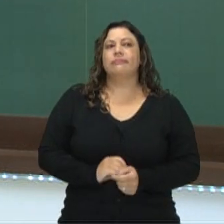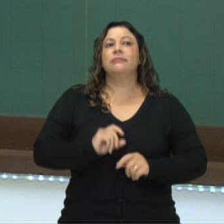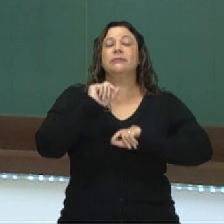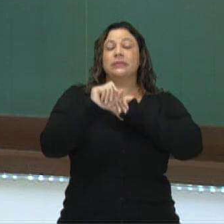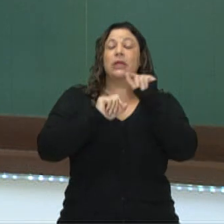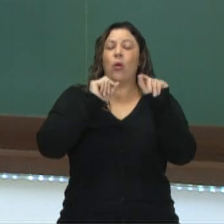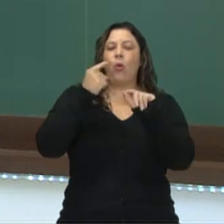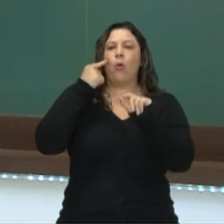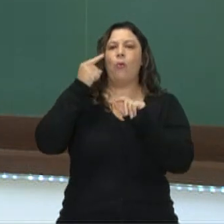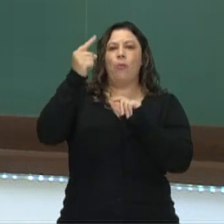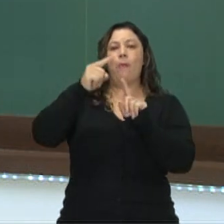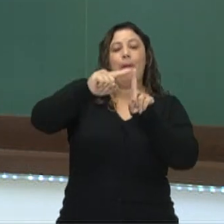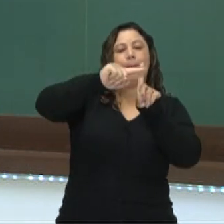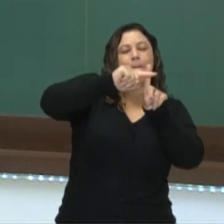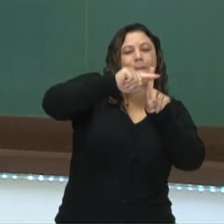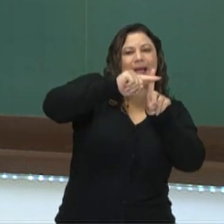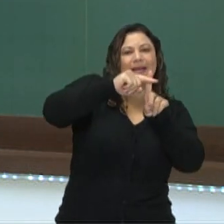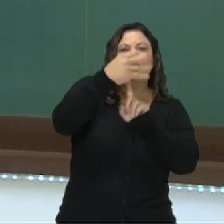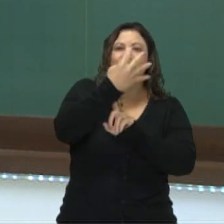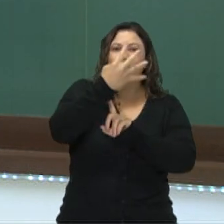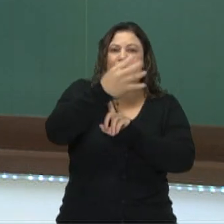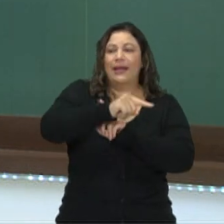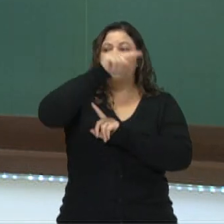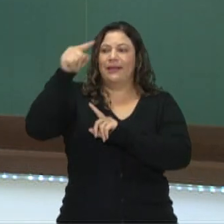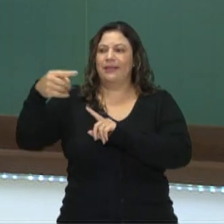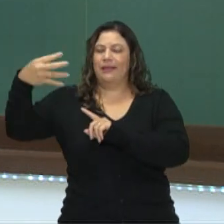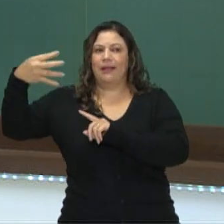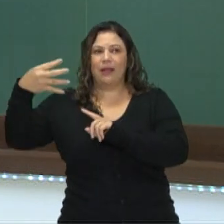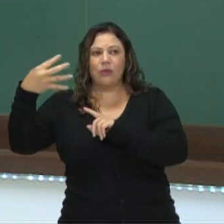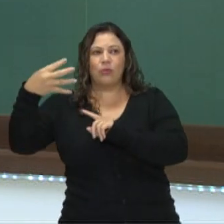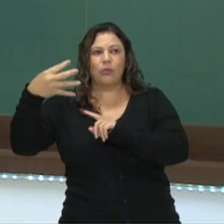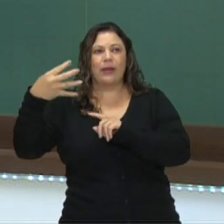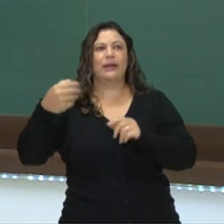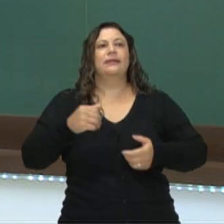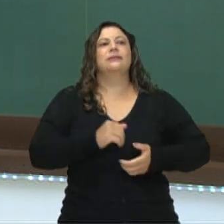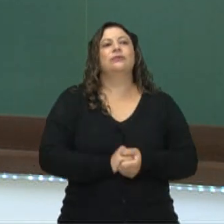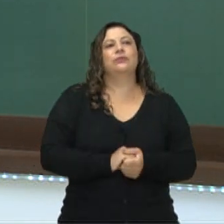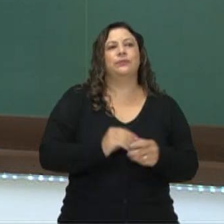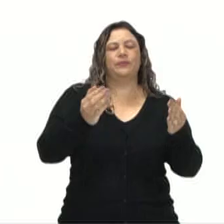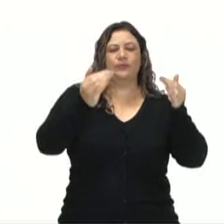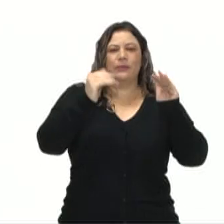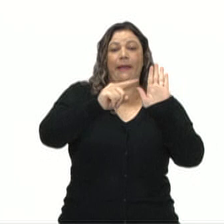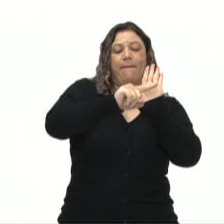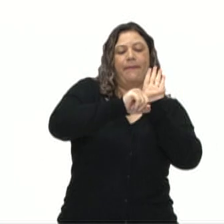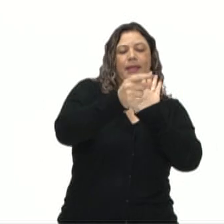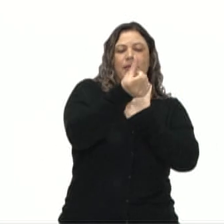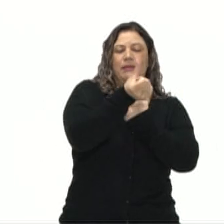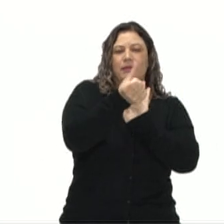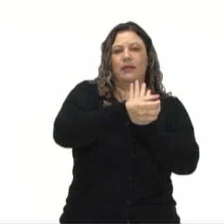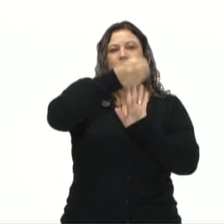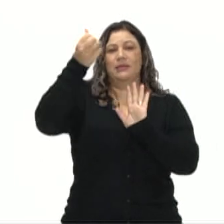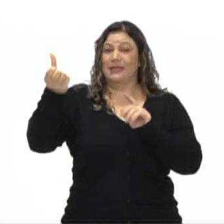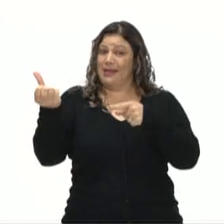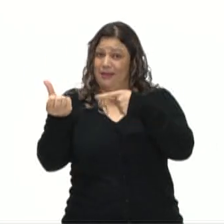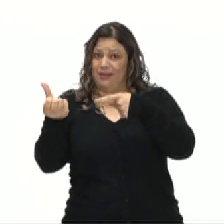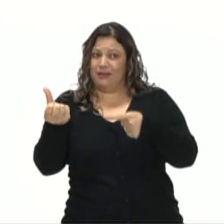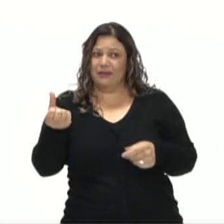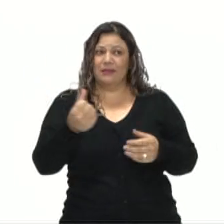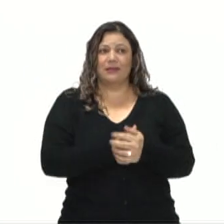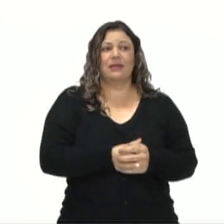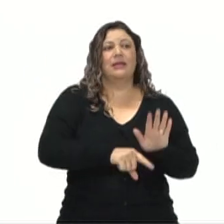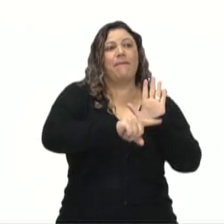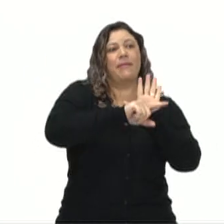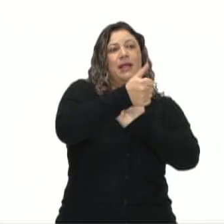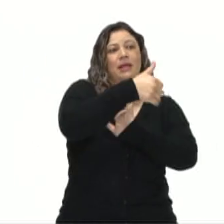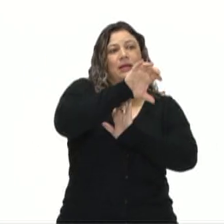4, 4, né, significa que a distância do mais 4 até o zero é de 4 unidades. O módulo de menos 6 é 6. O